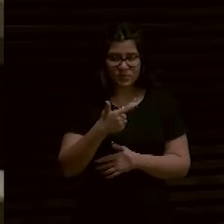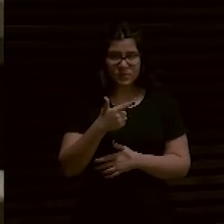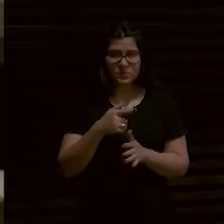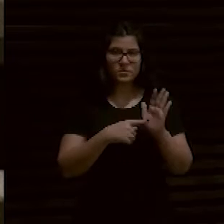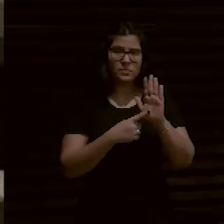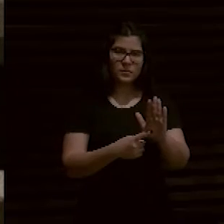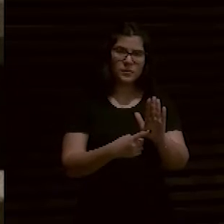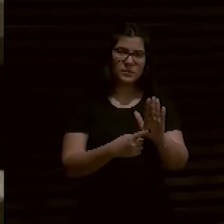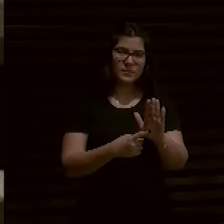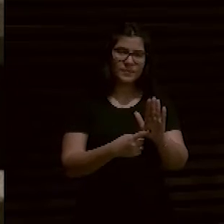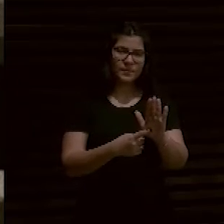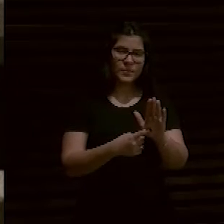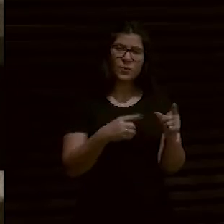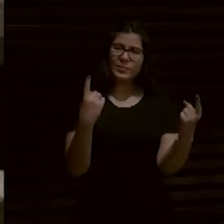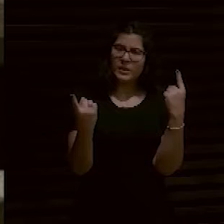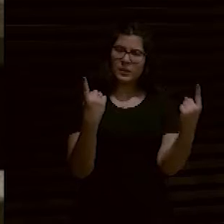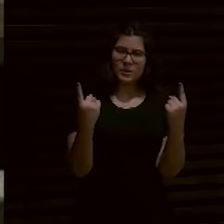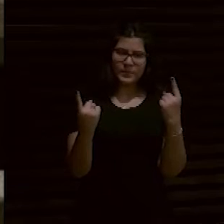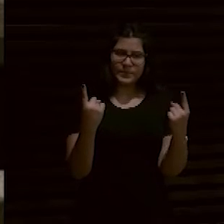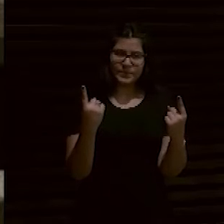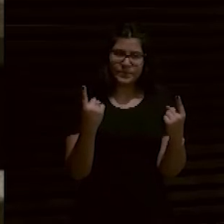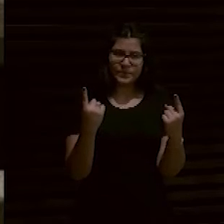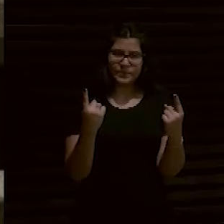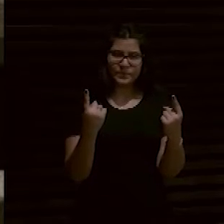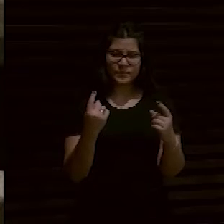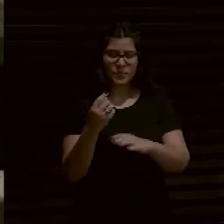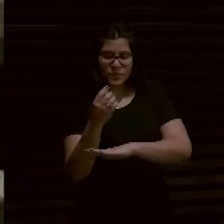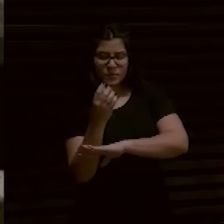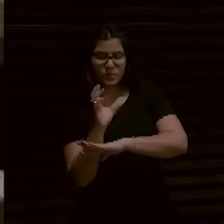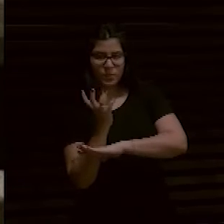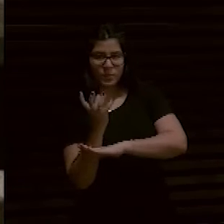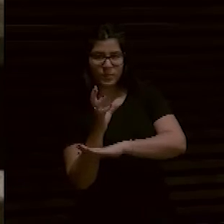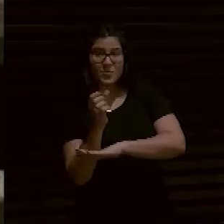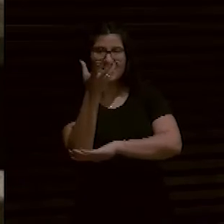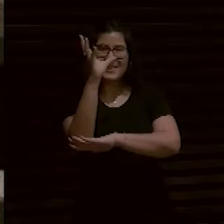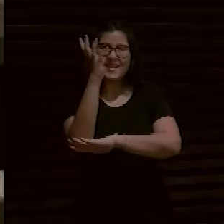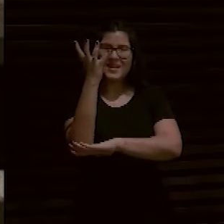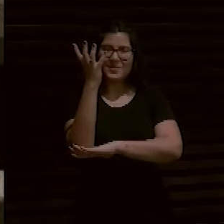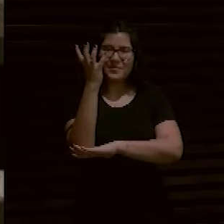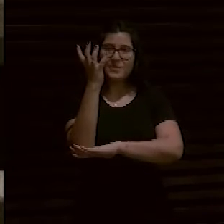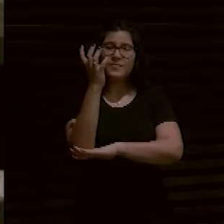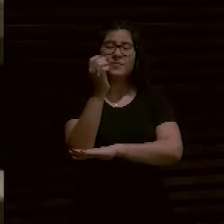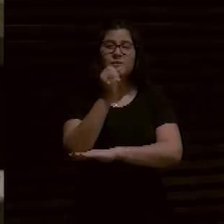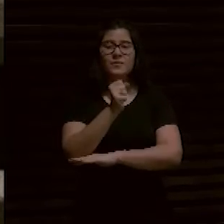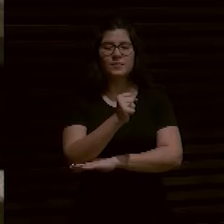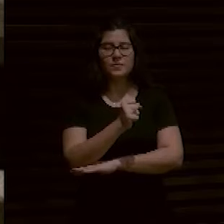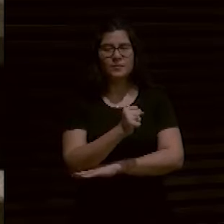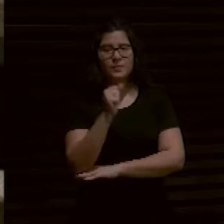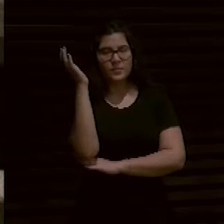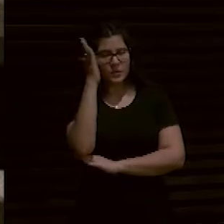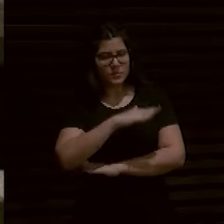dicotomia, um paralelo. O arbusto e a árvore. O